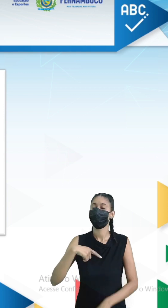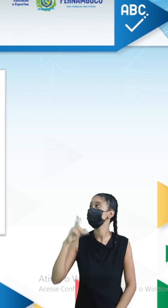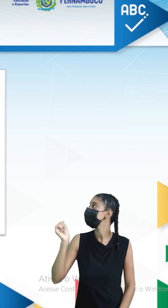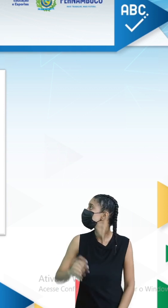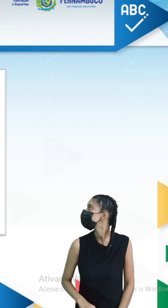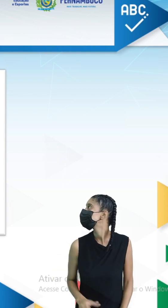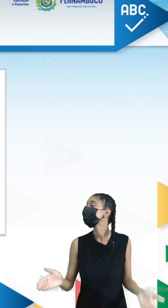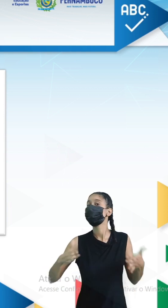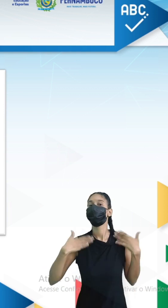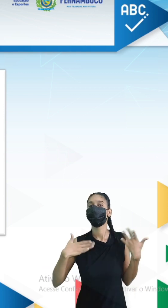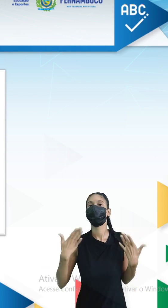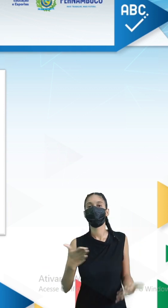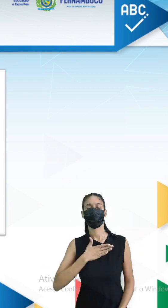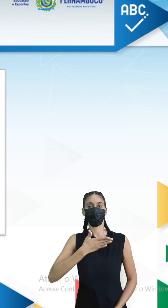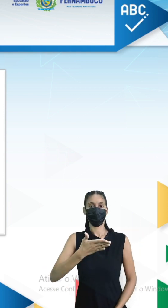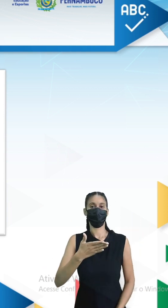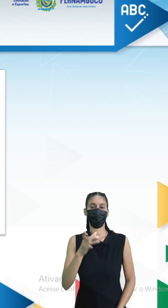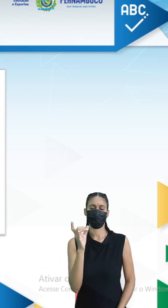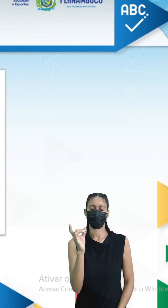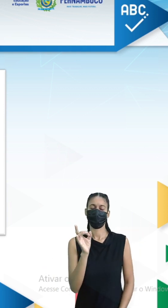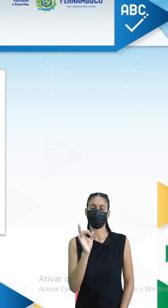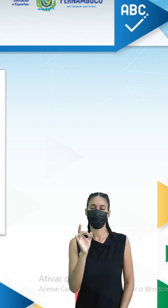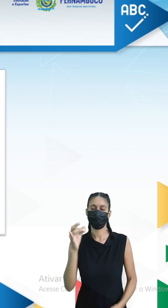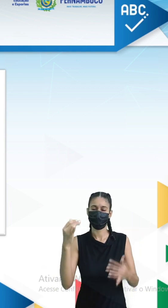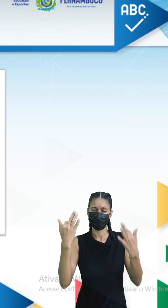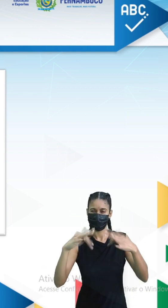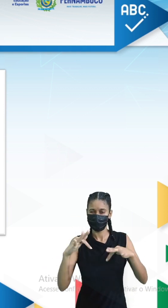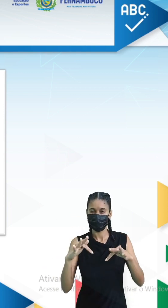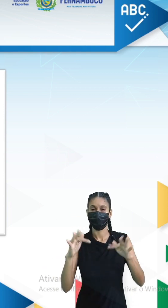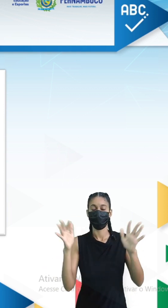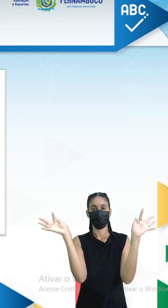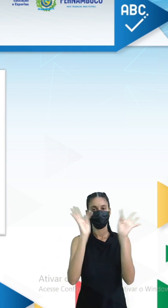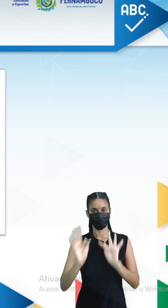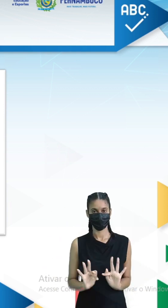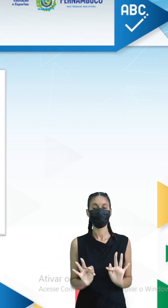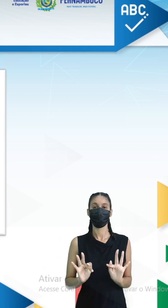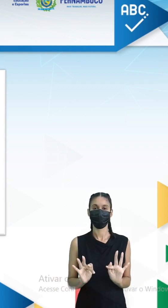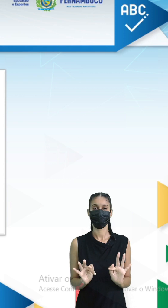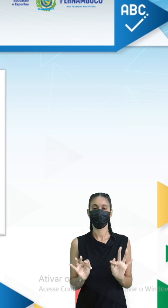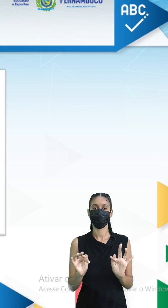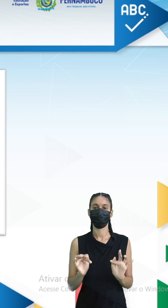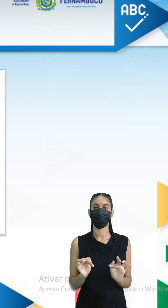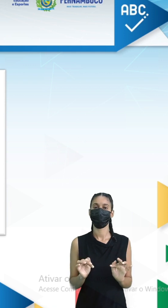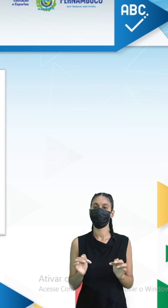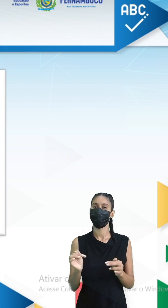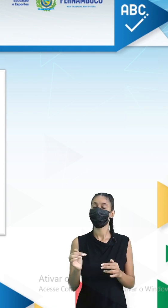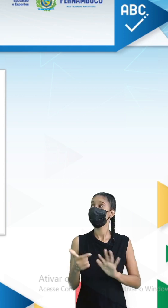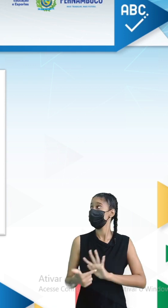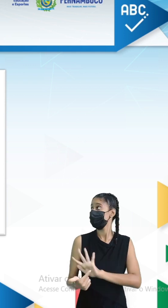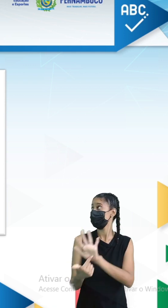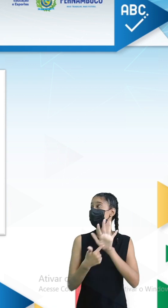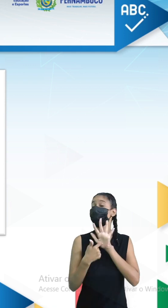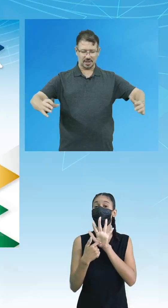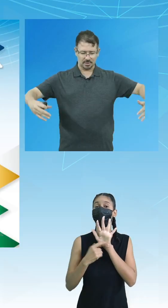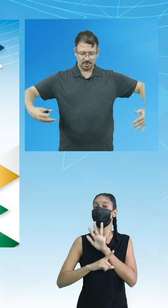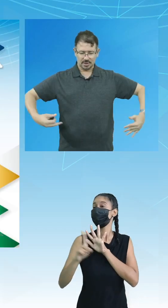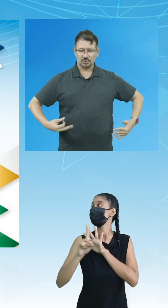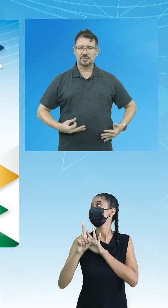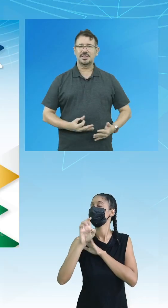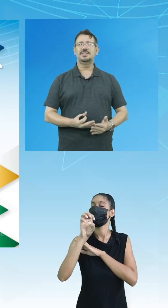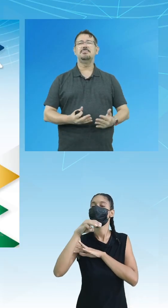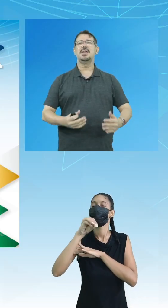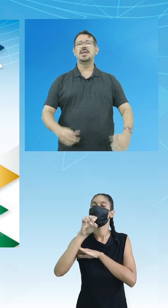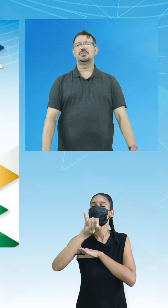Alegria, surpresa, dor, felicidade. Os emojis transmitem isso. Essa questão